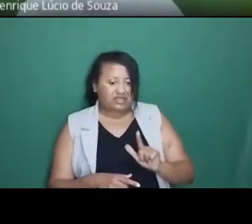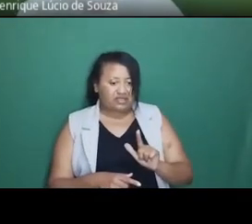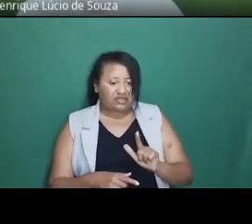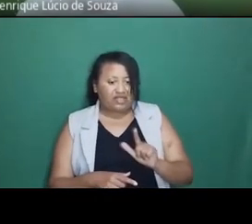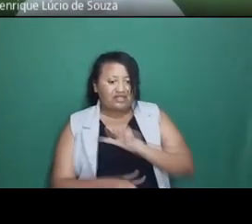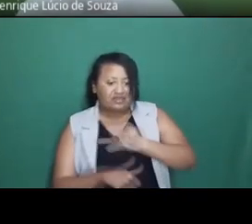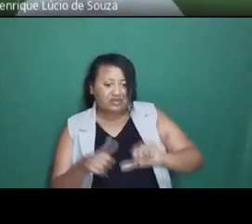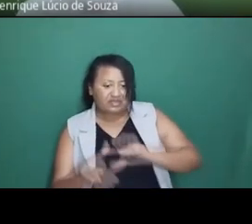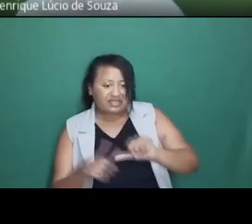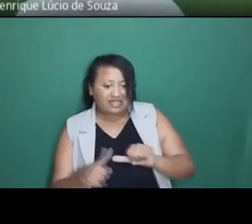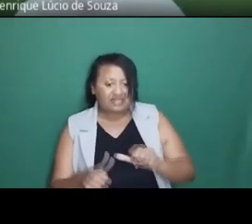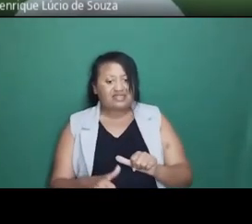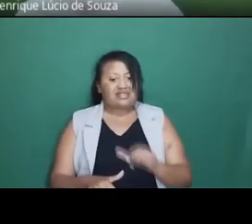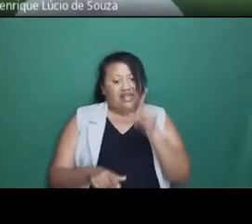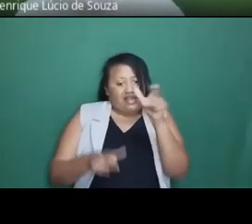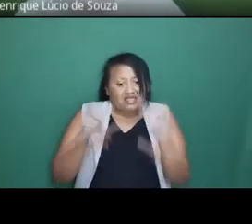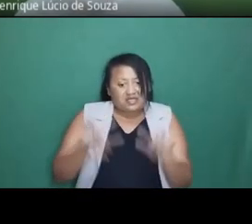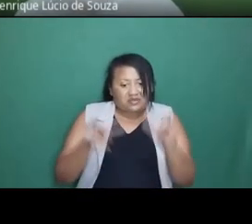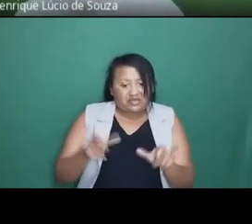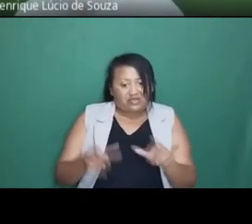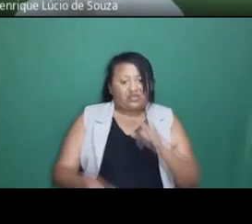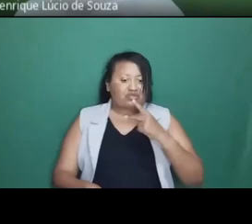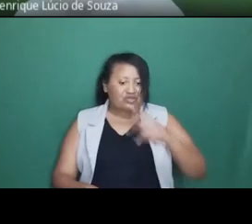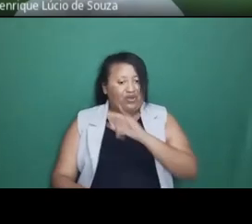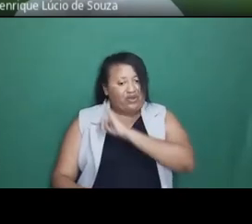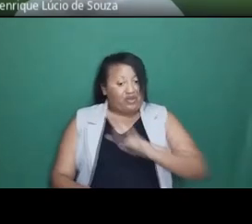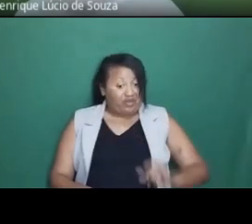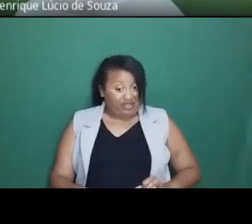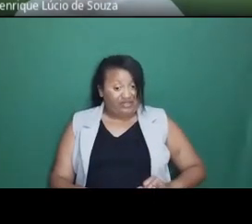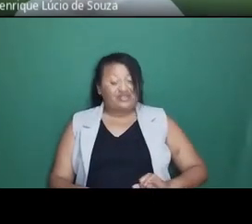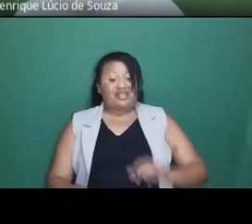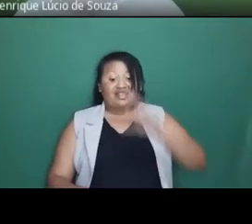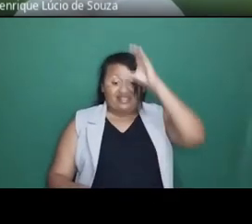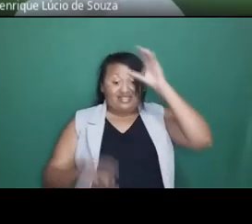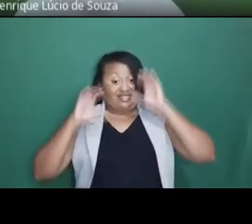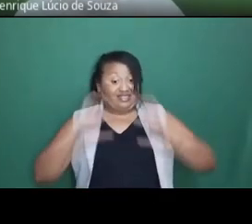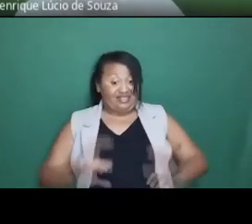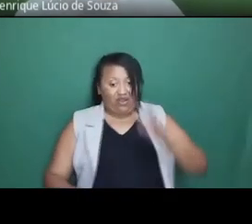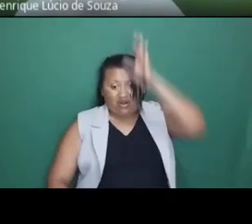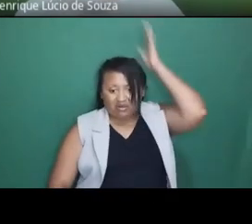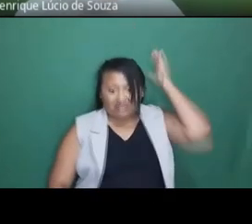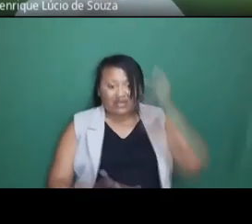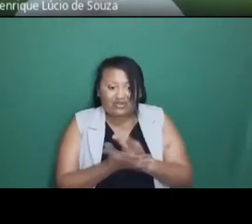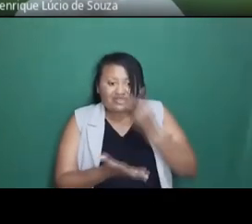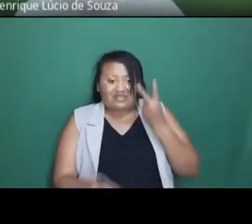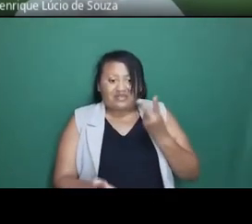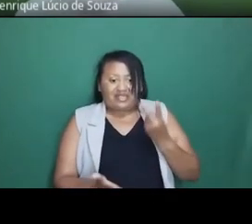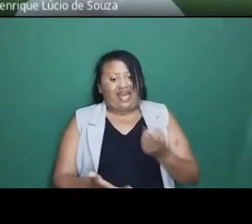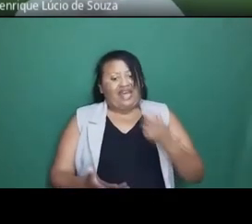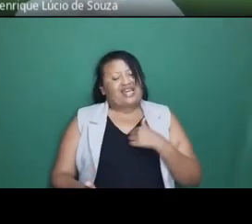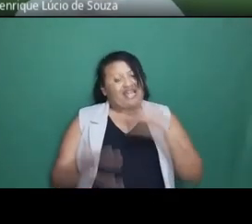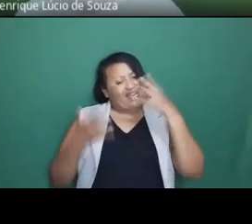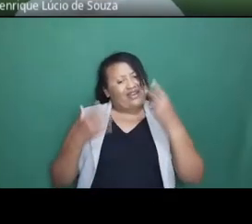transformaram os habitantes de seu império em cidadãos Romanos a um acontecimento que consideram